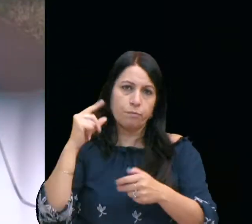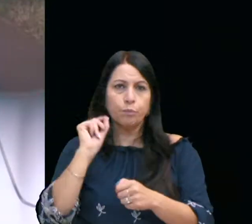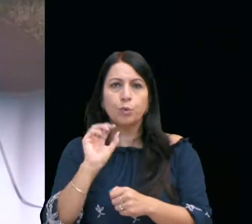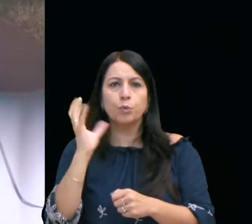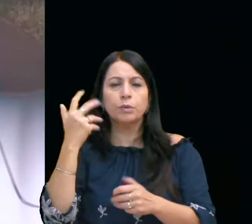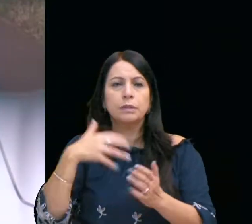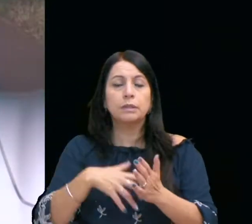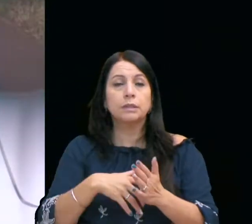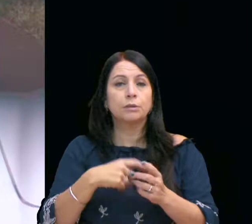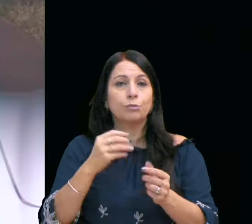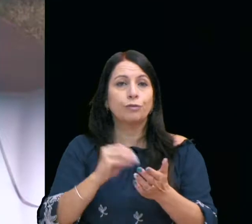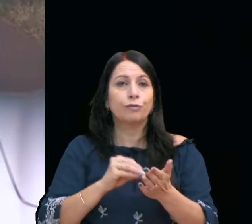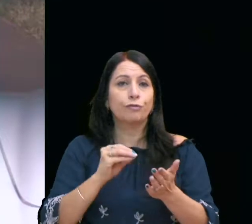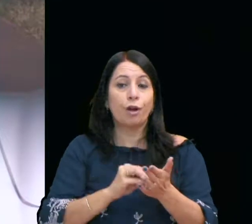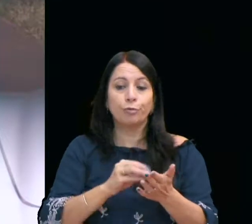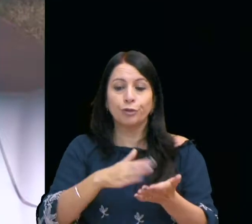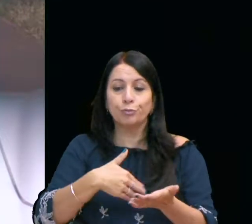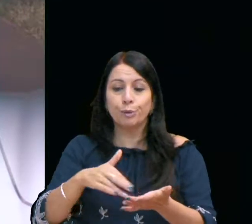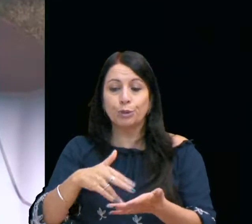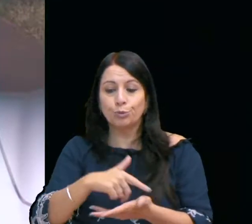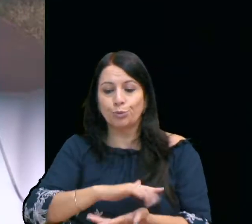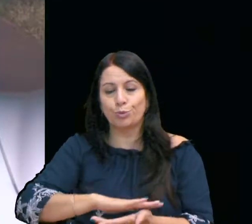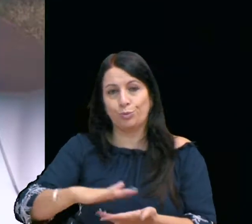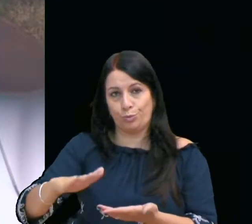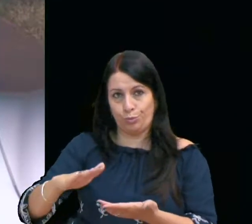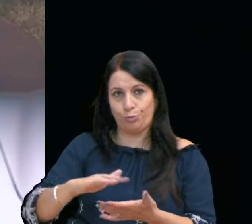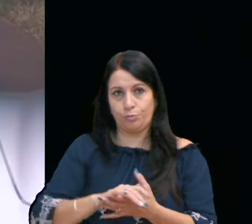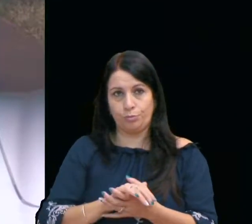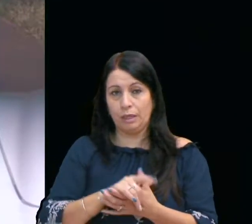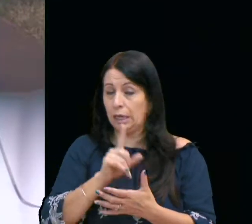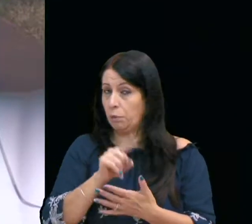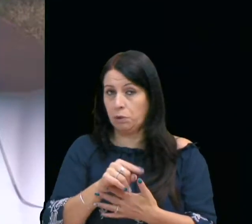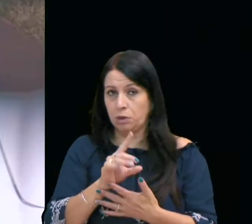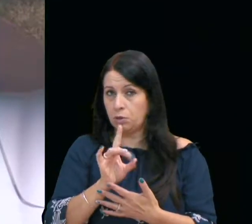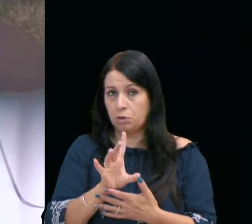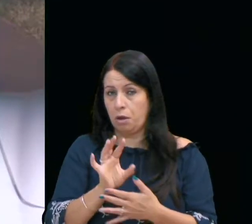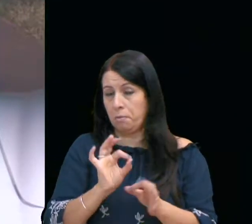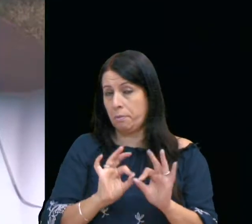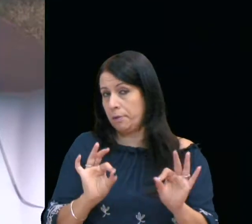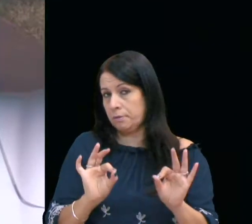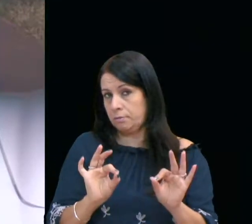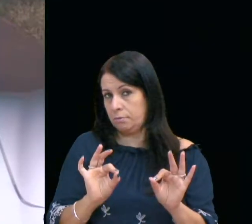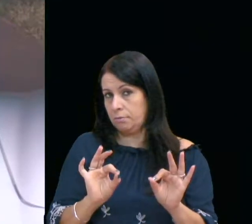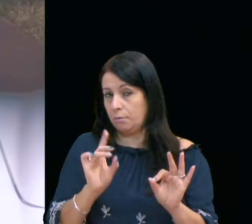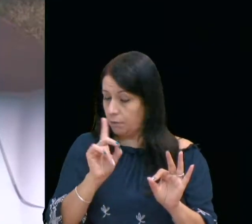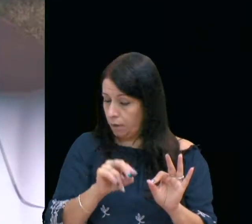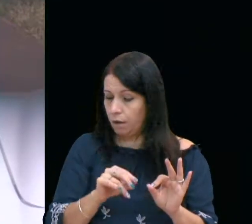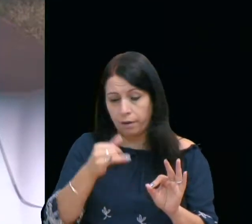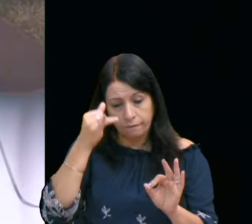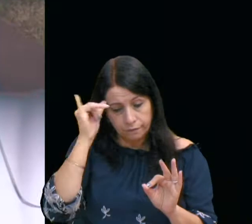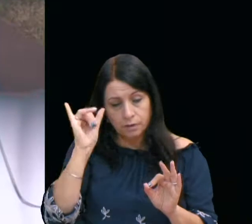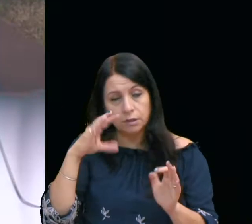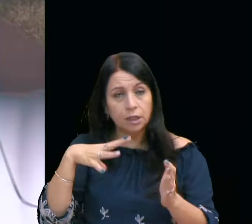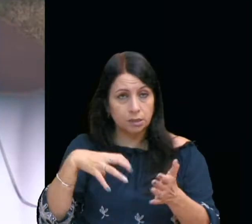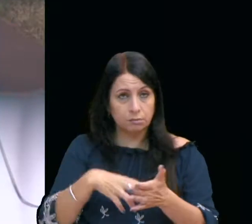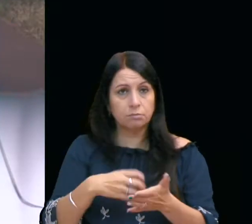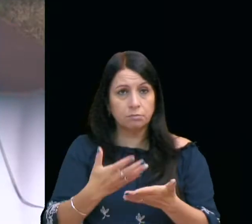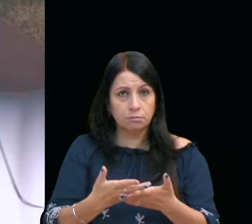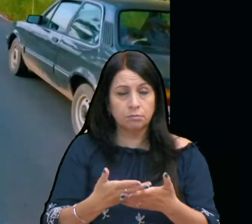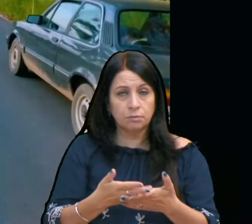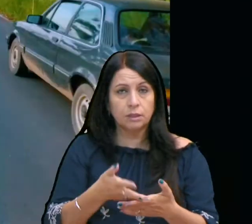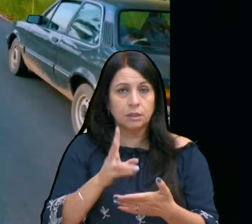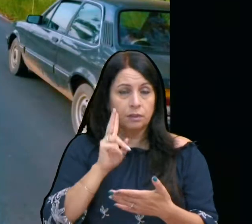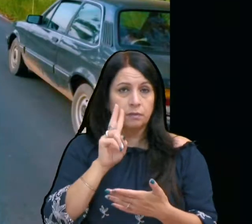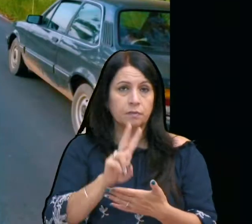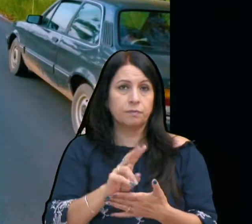dessa sinalização, vereador Nery. Então, não é assim só para uma simples ideia, evita acidentes. E muitas vezes